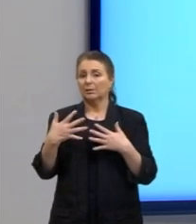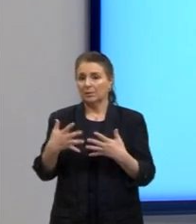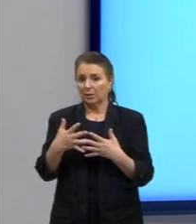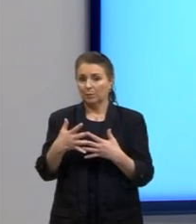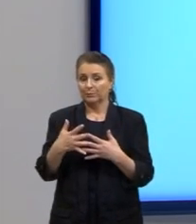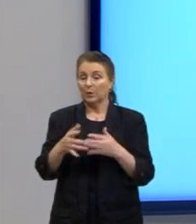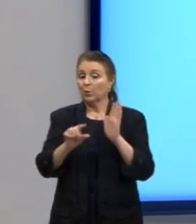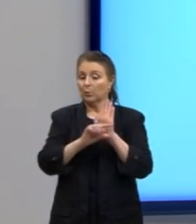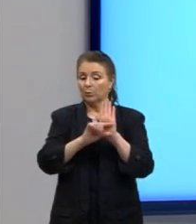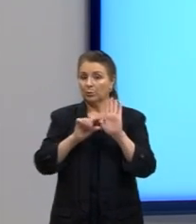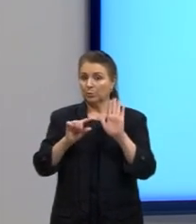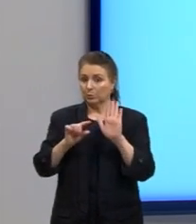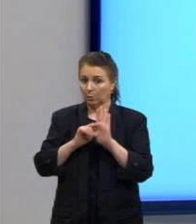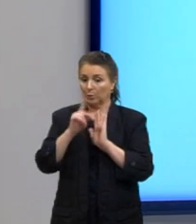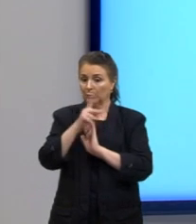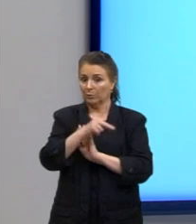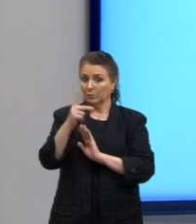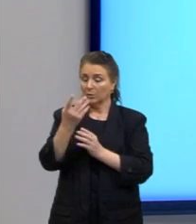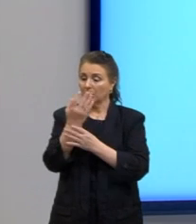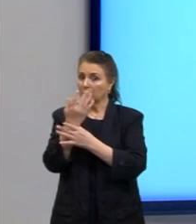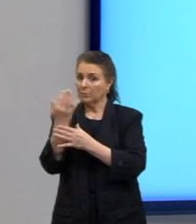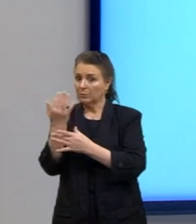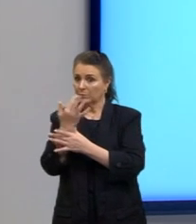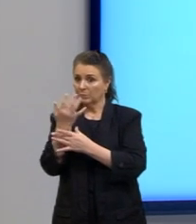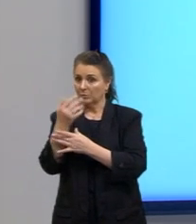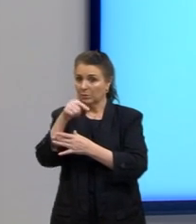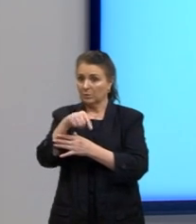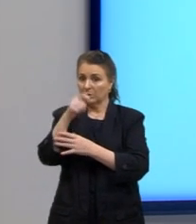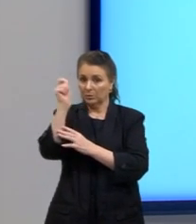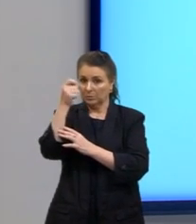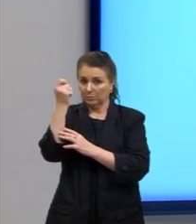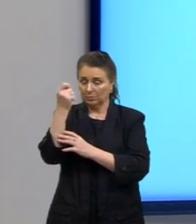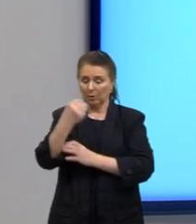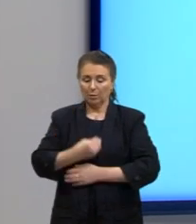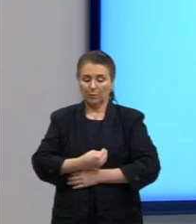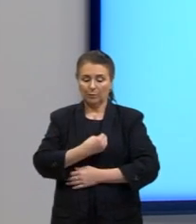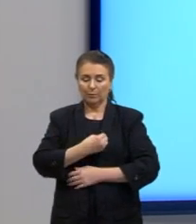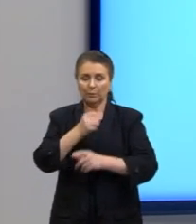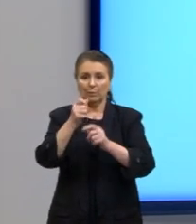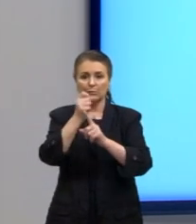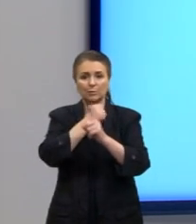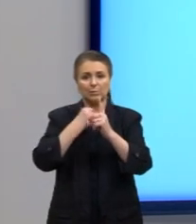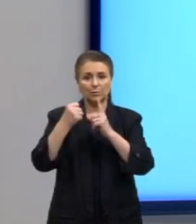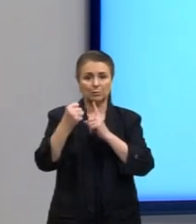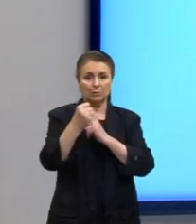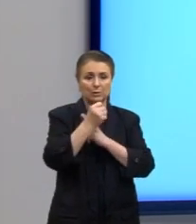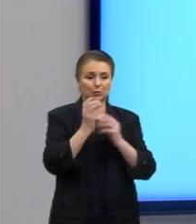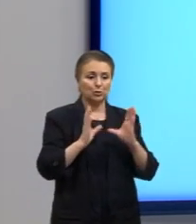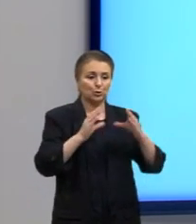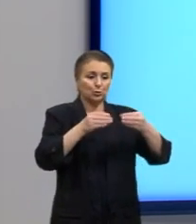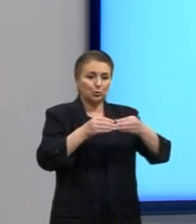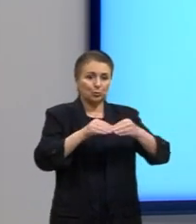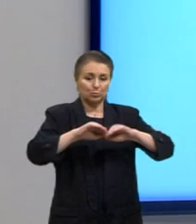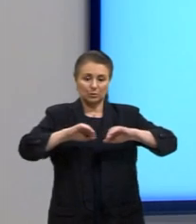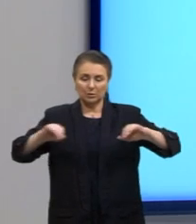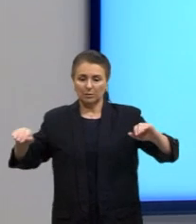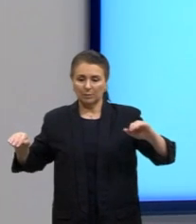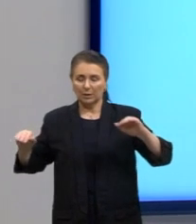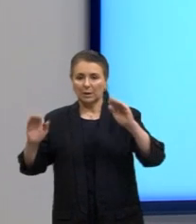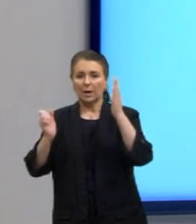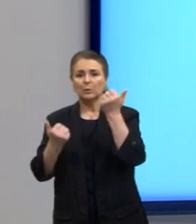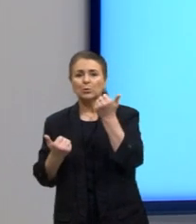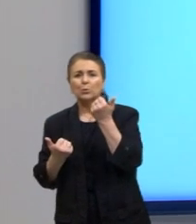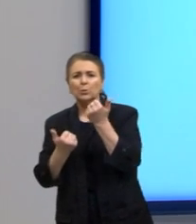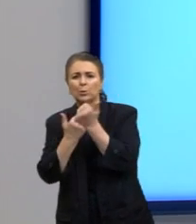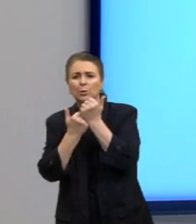Masili professor da Universidade Federal do Rio Grande do Sul vivemos em uma sociedade classista e hierarquizada em